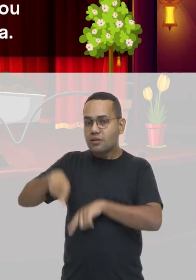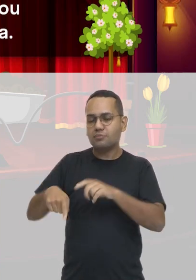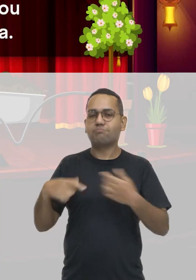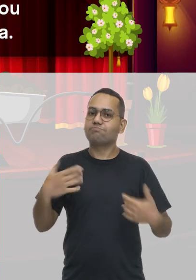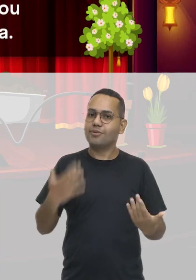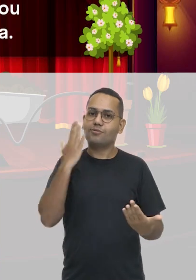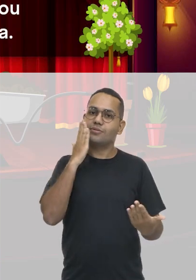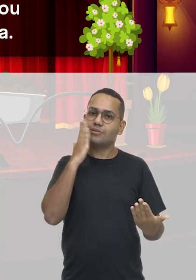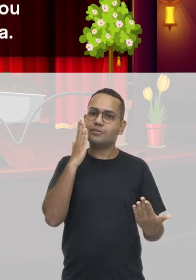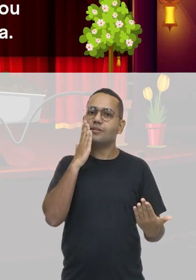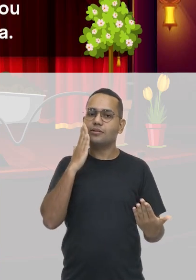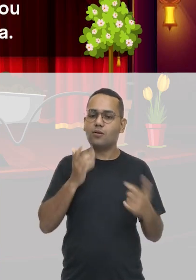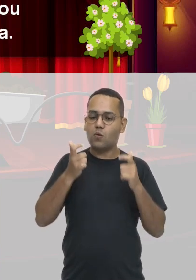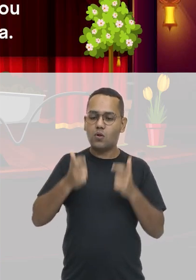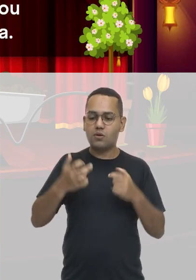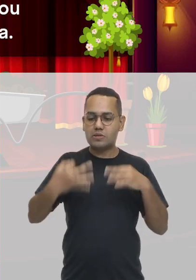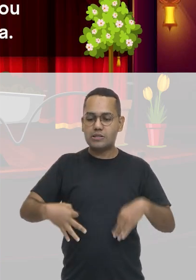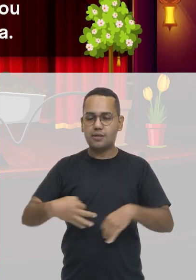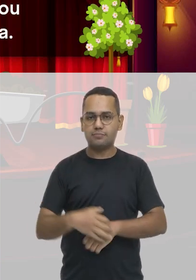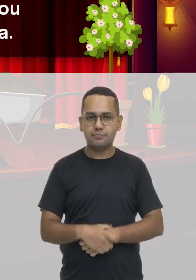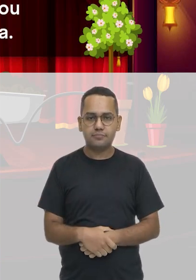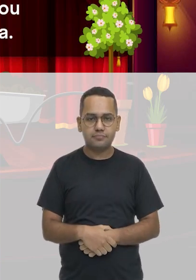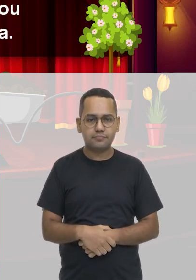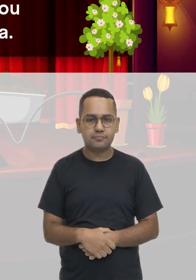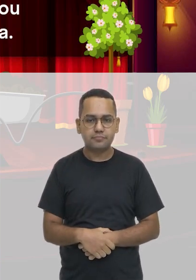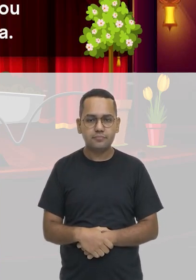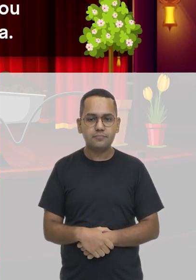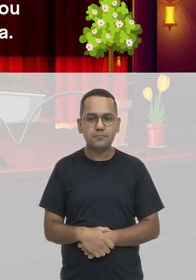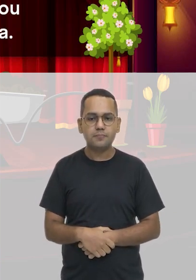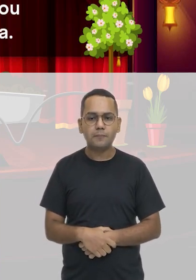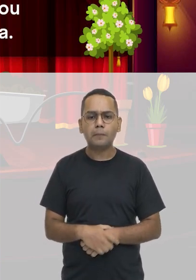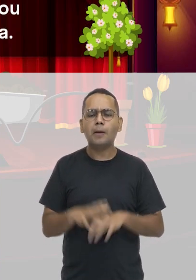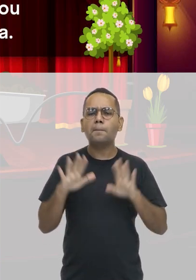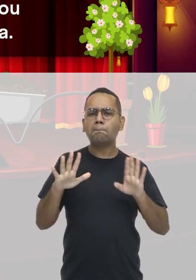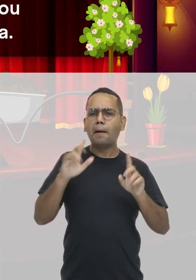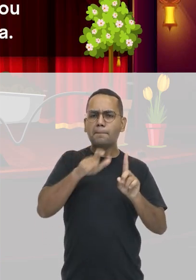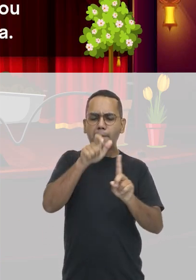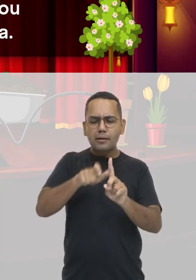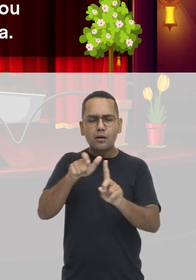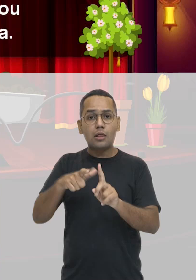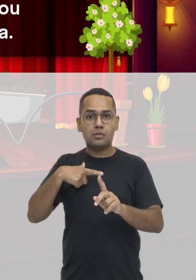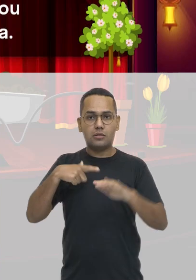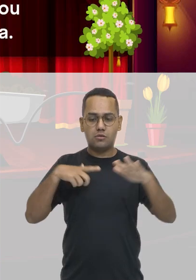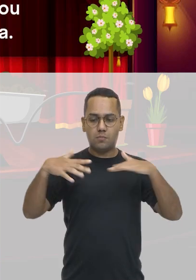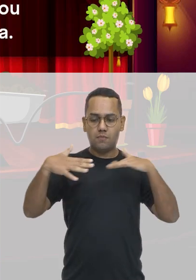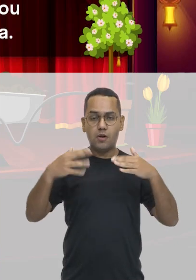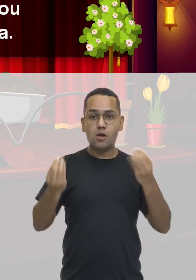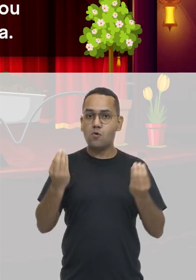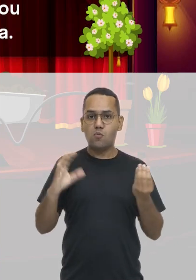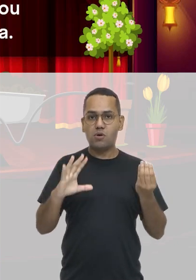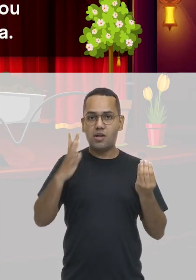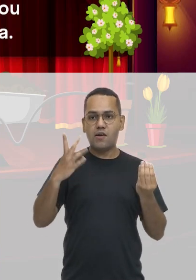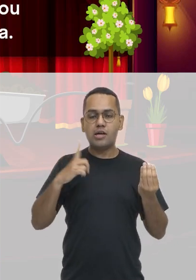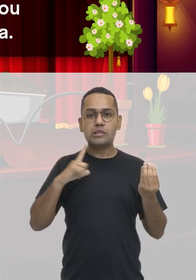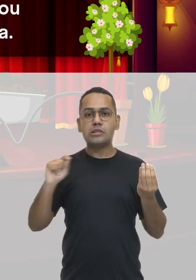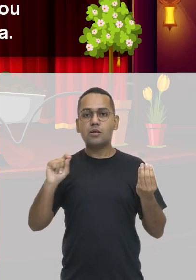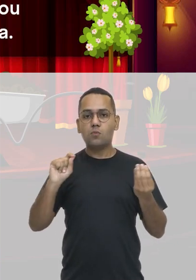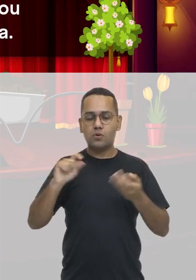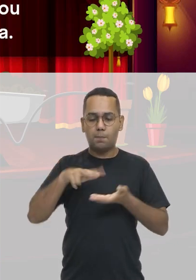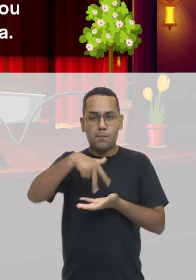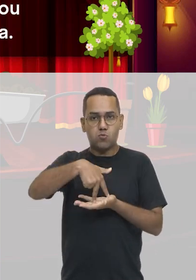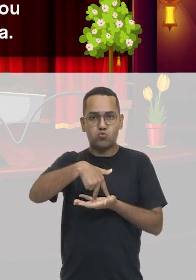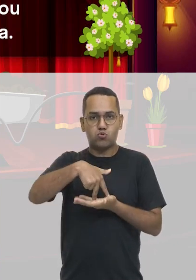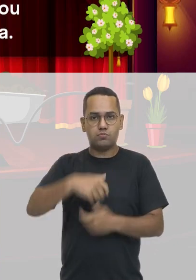espaço. Então, é a forma como o personagem se movimenta e mantém sua postura no palco. E é